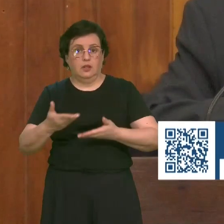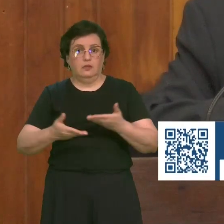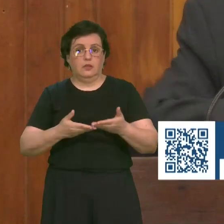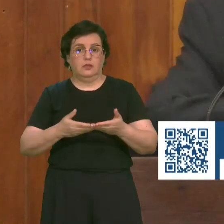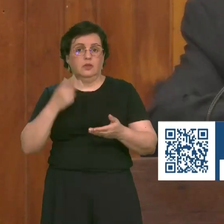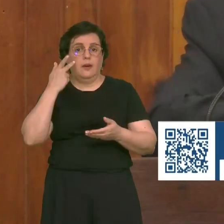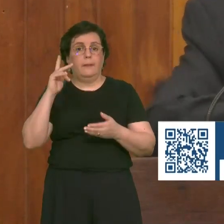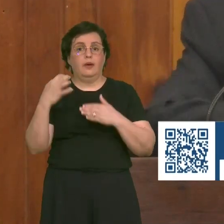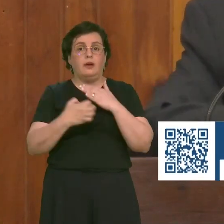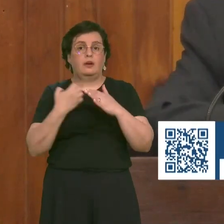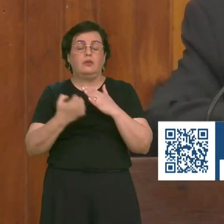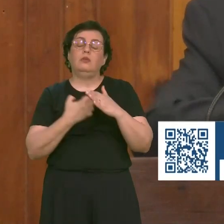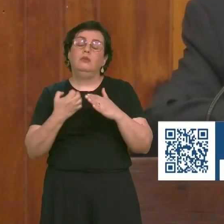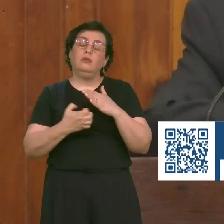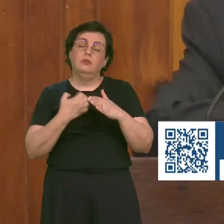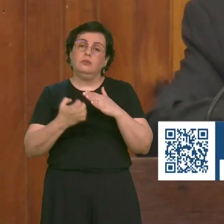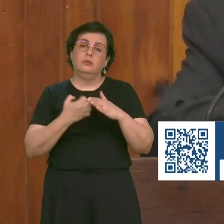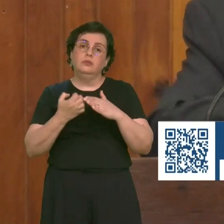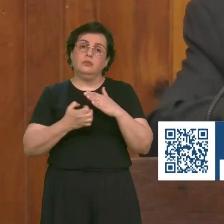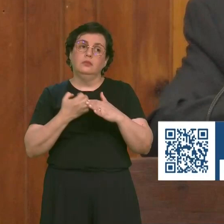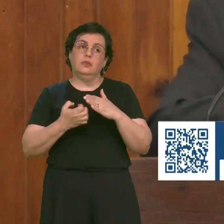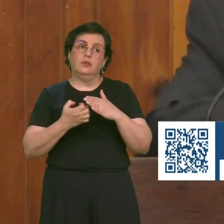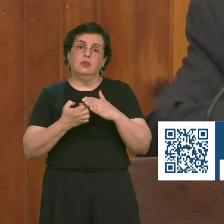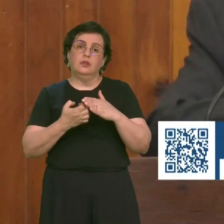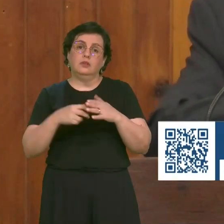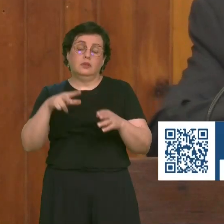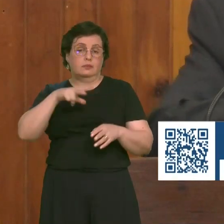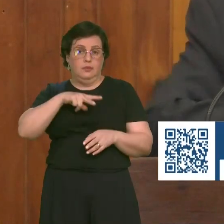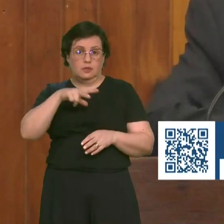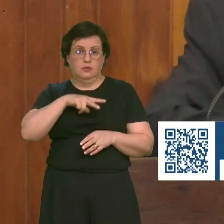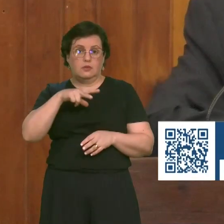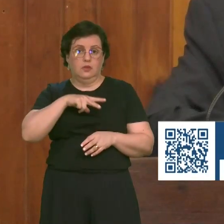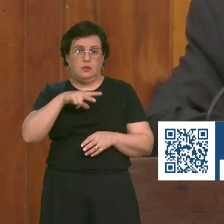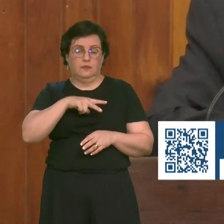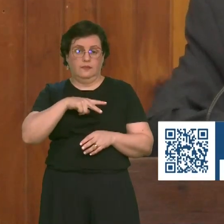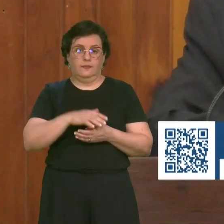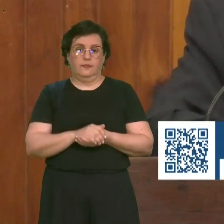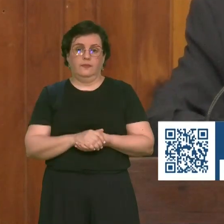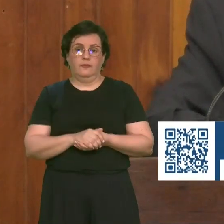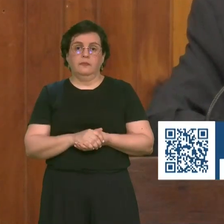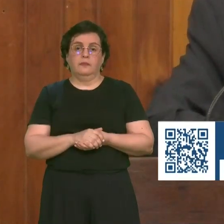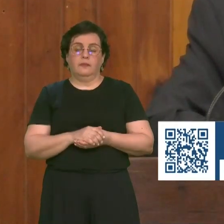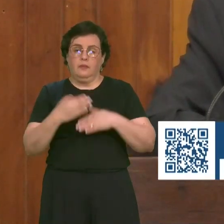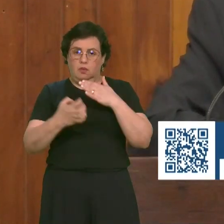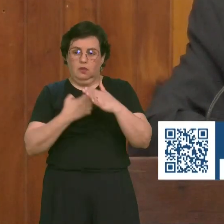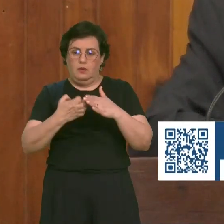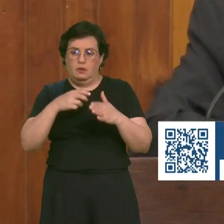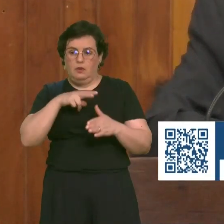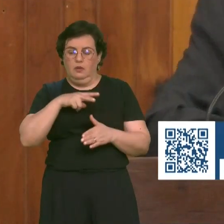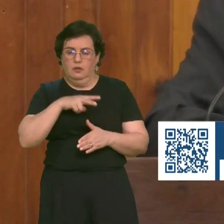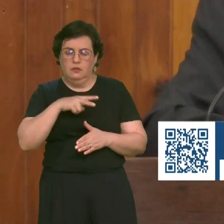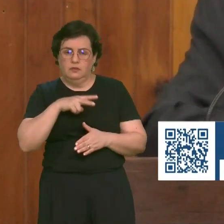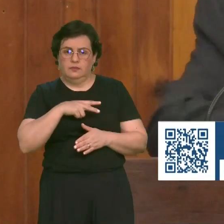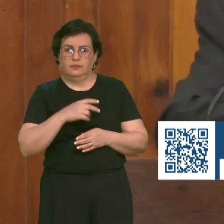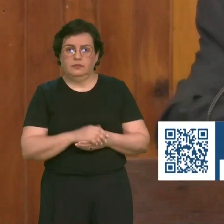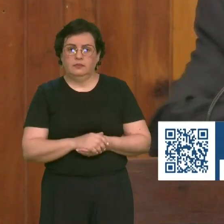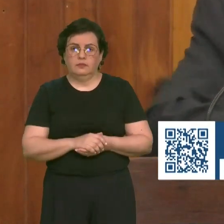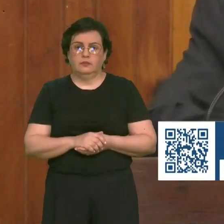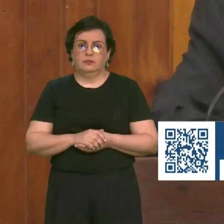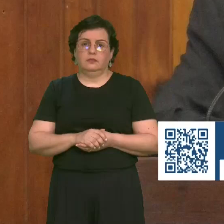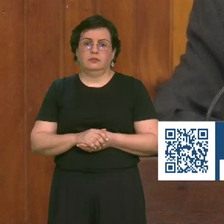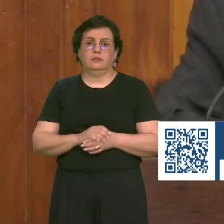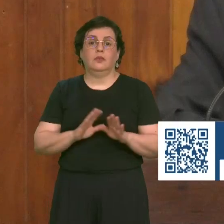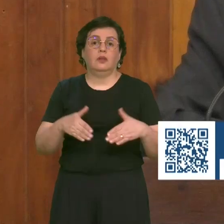uma firma Como é que se diz privada vereadora Eduardo uma empresa privada então